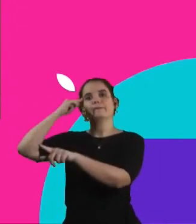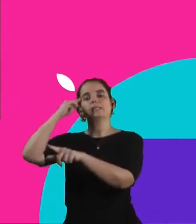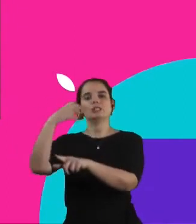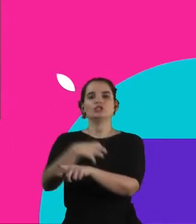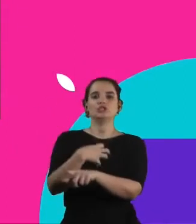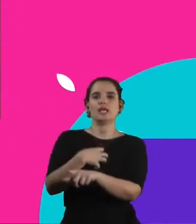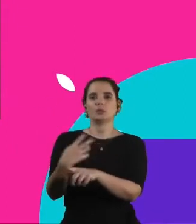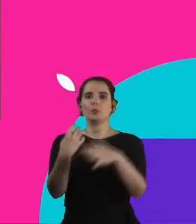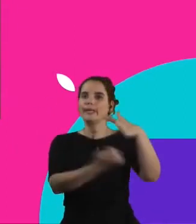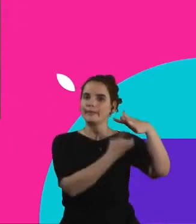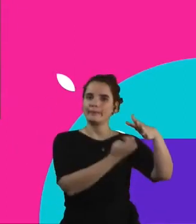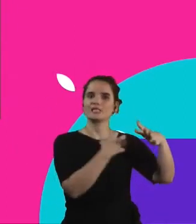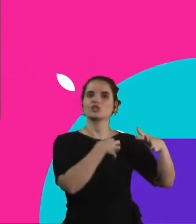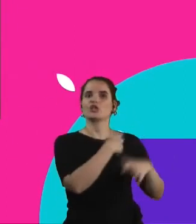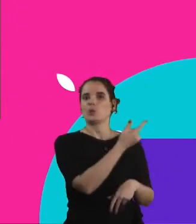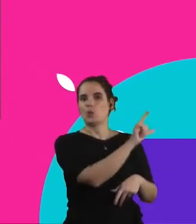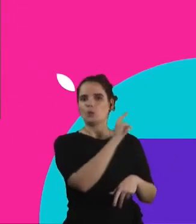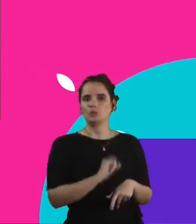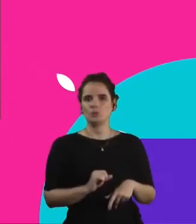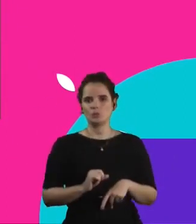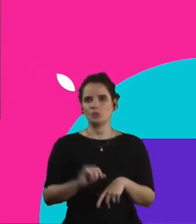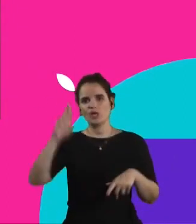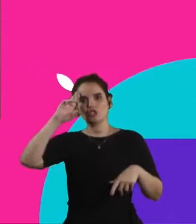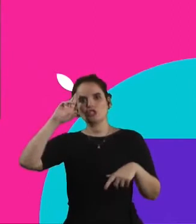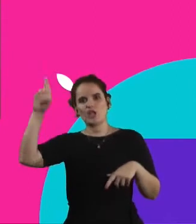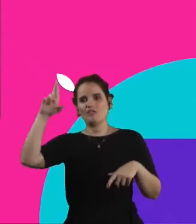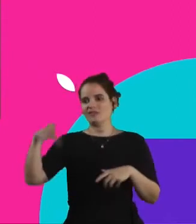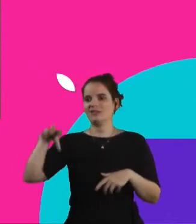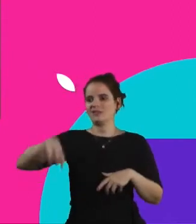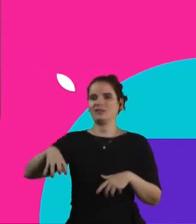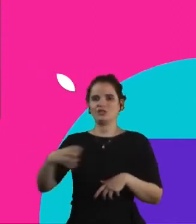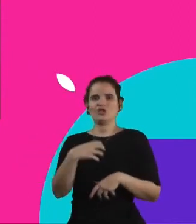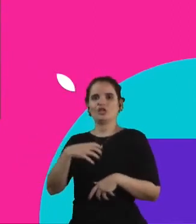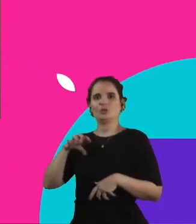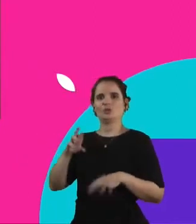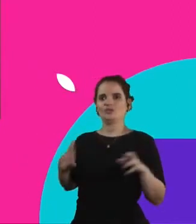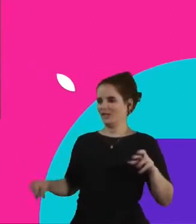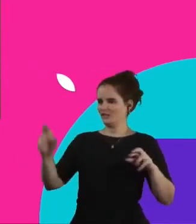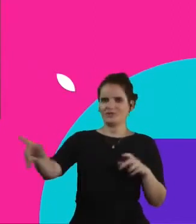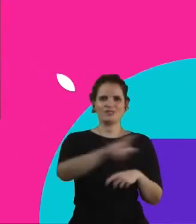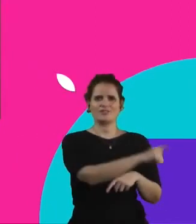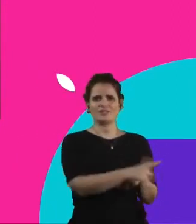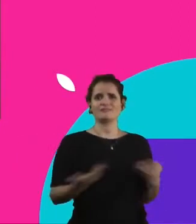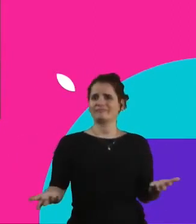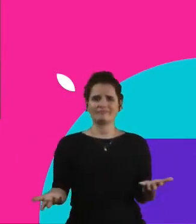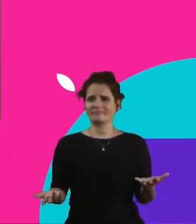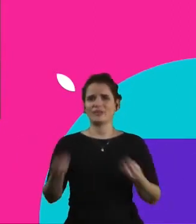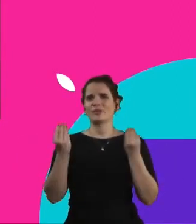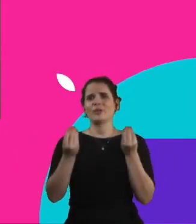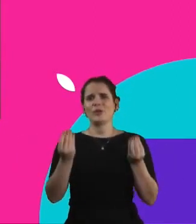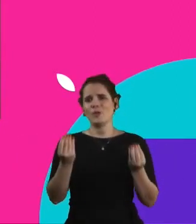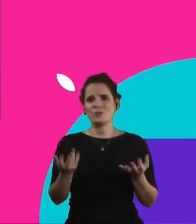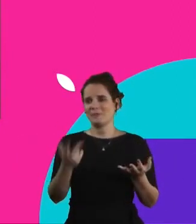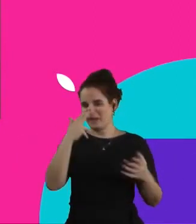maneira, as empresas pensando de outras e os chefes de executivo pensando de certa forma. E você acaba tendo